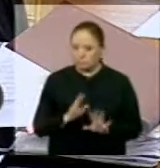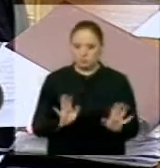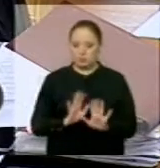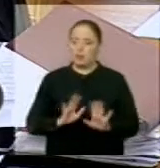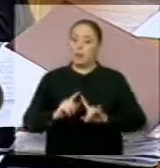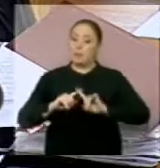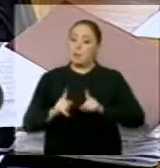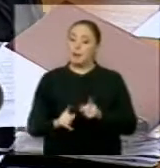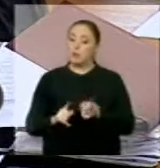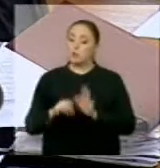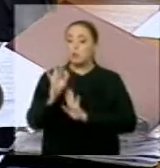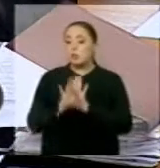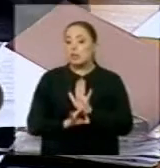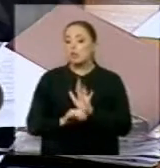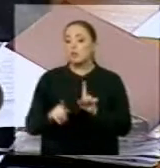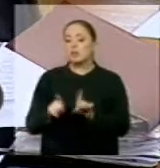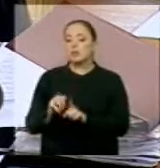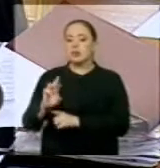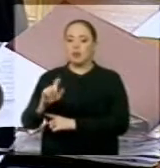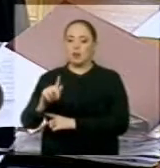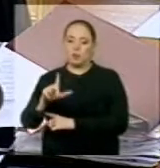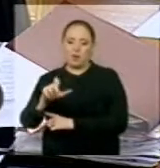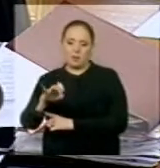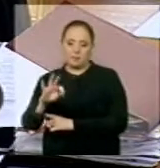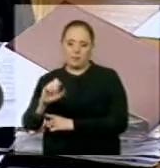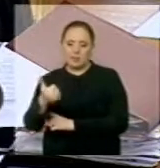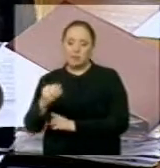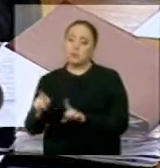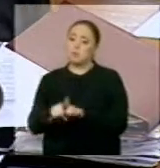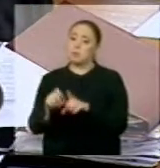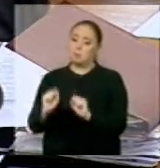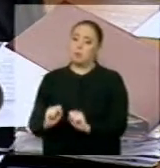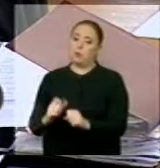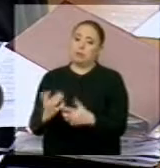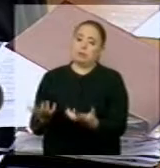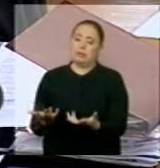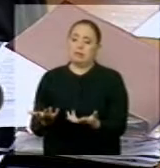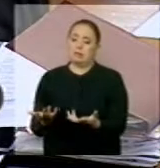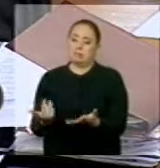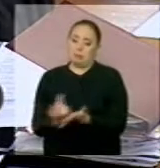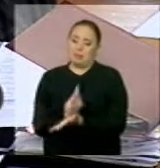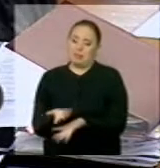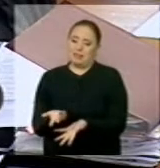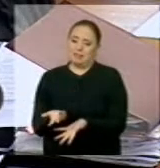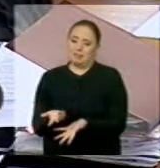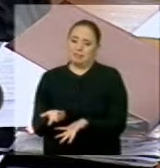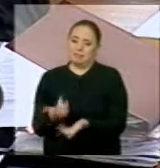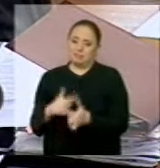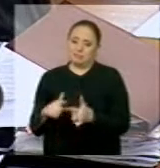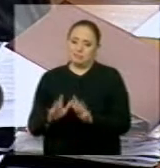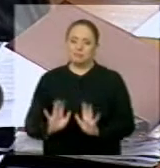própria regulamentação, nós sabemos, pode acabar levando a isso.